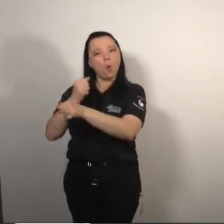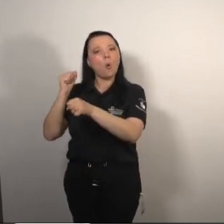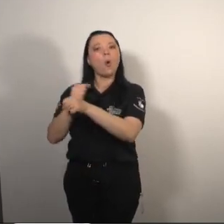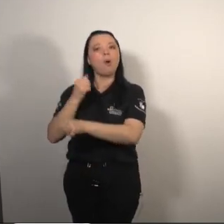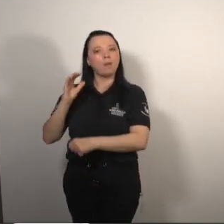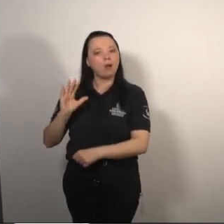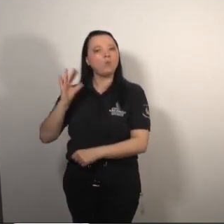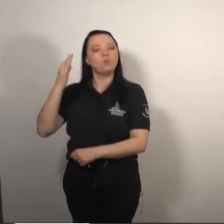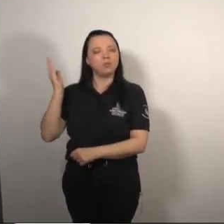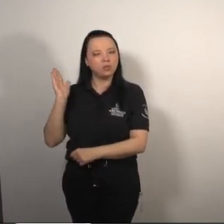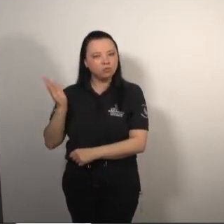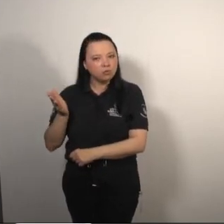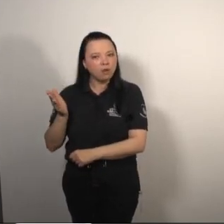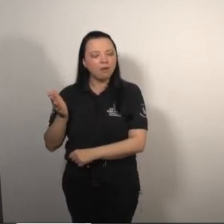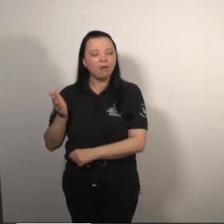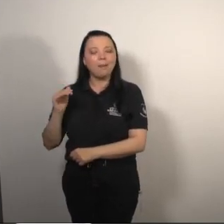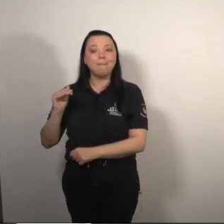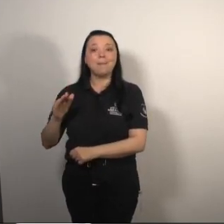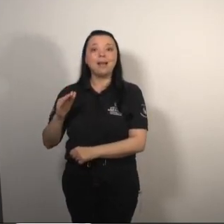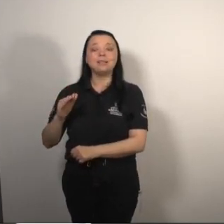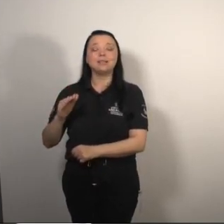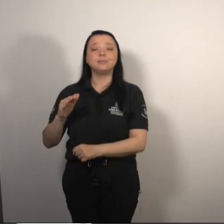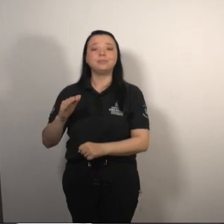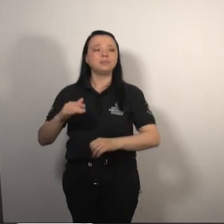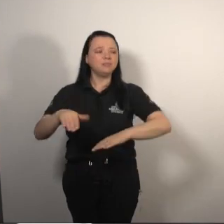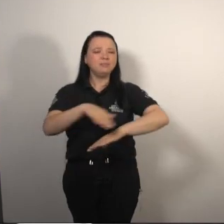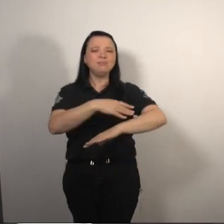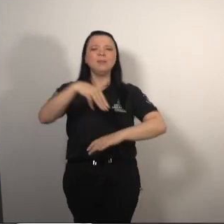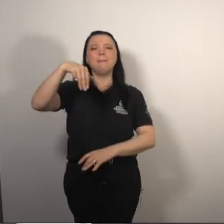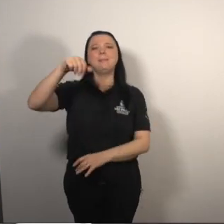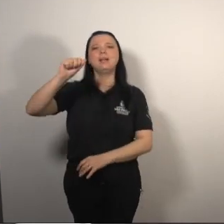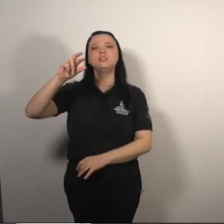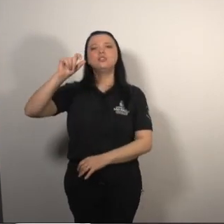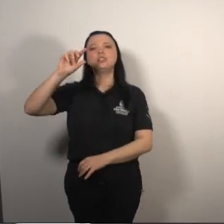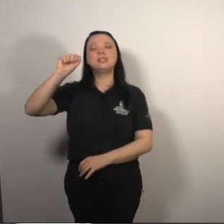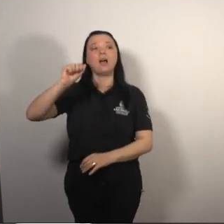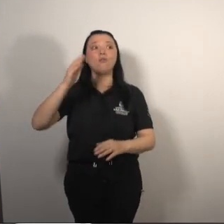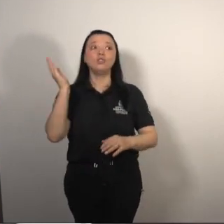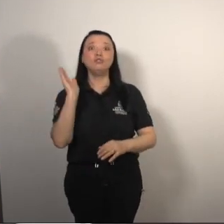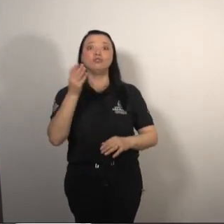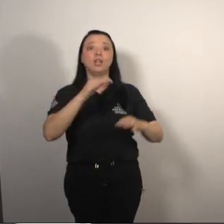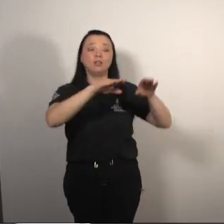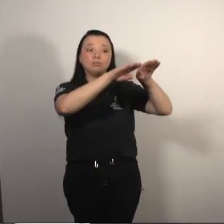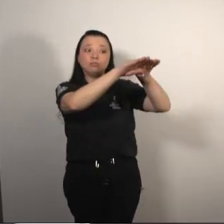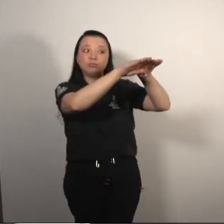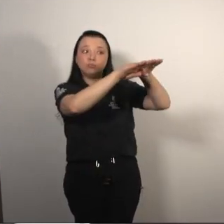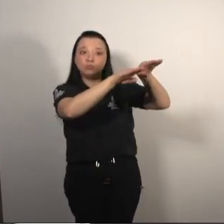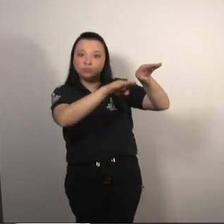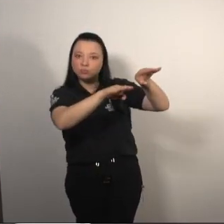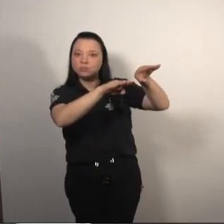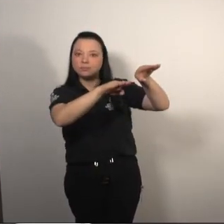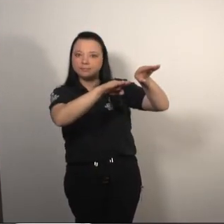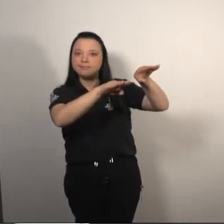está rebaixando a marginal para melhorar ali, porque ali é a saída justamente da Bandeirantes, passa muito